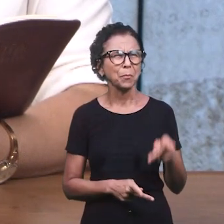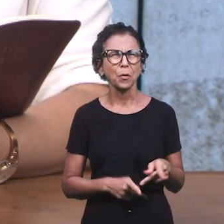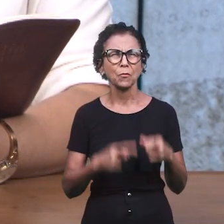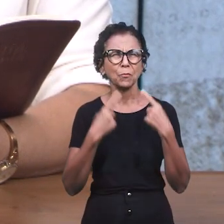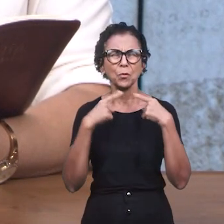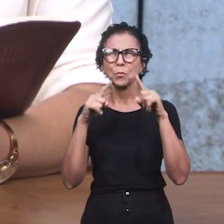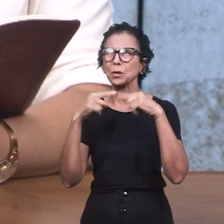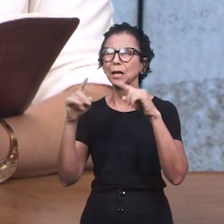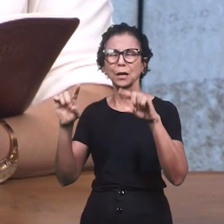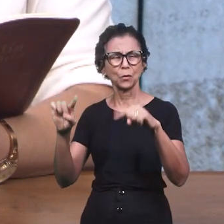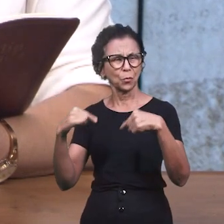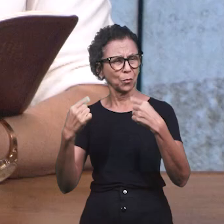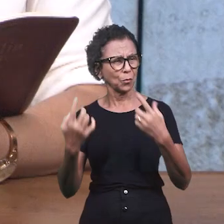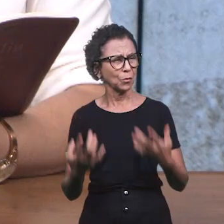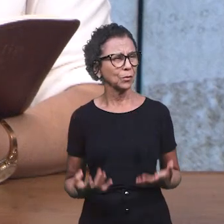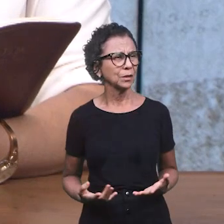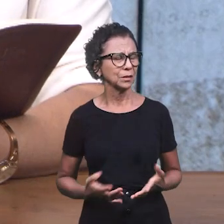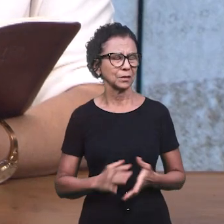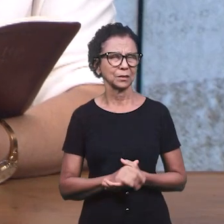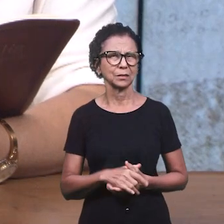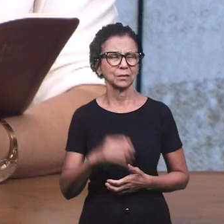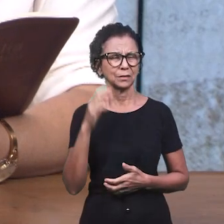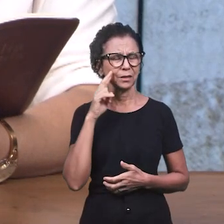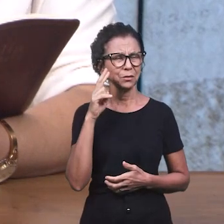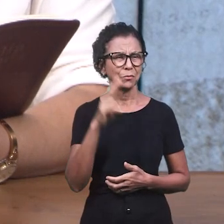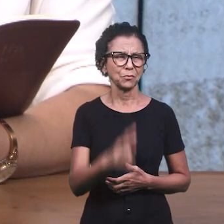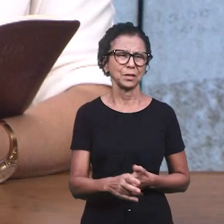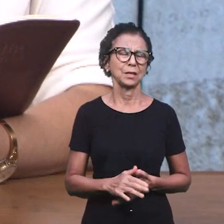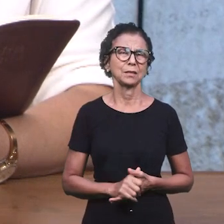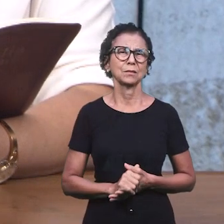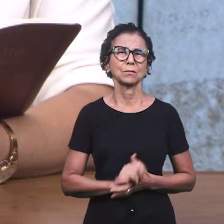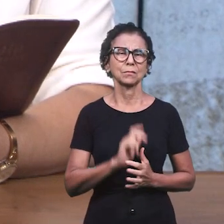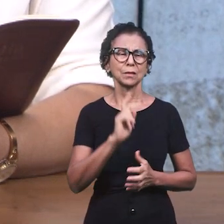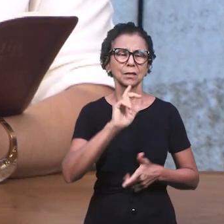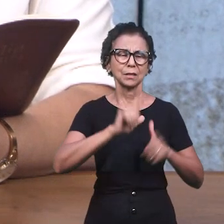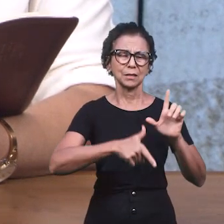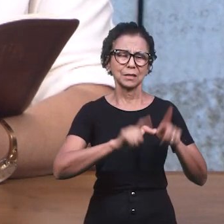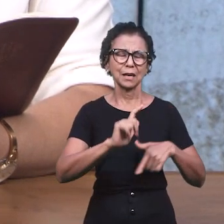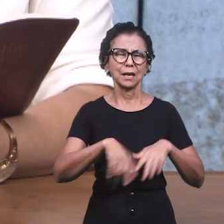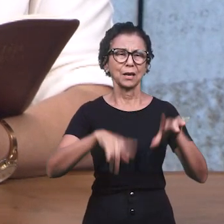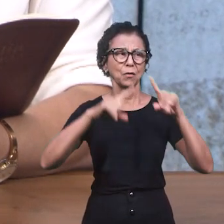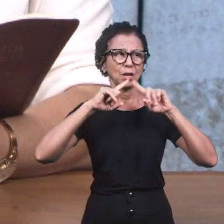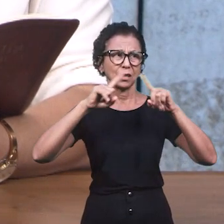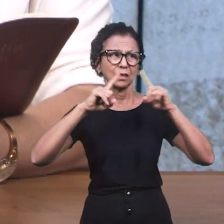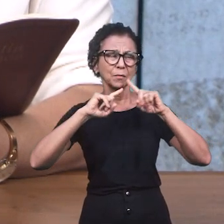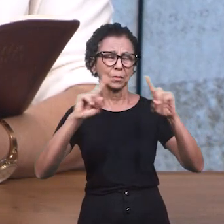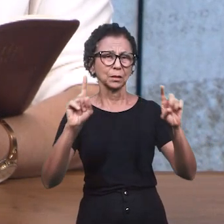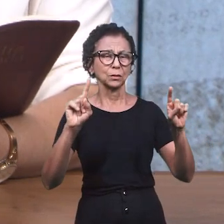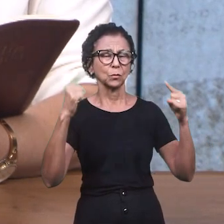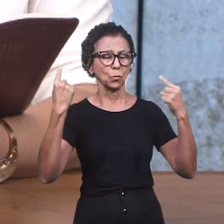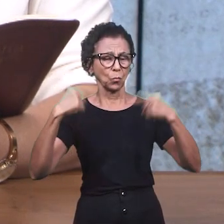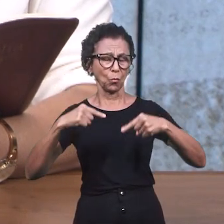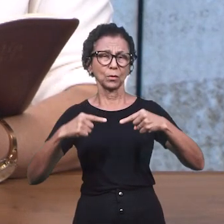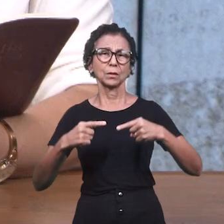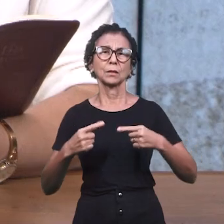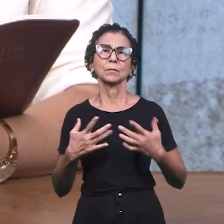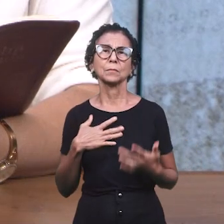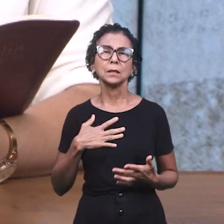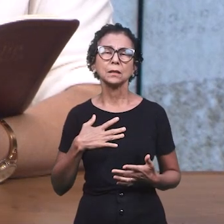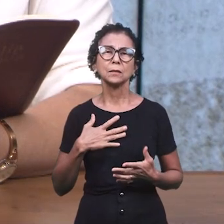contra mim? Tenho ouvido as murmurações dos filhos de Israel com que murmuram contra mim.